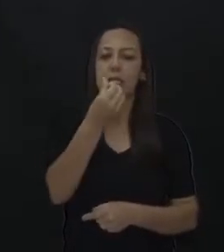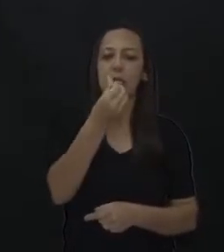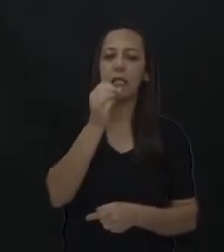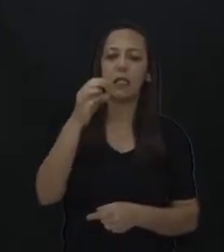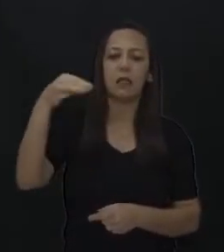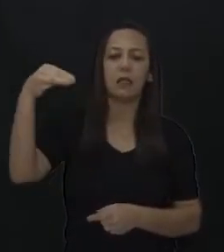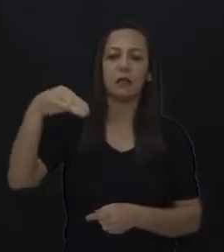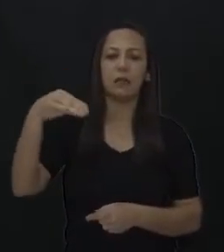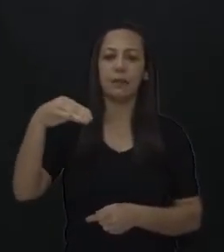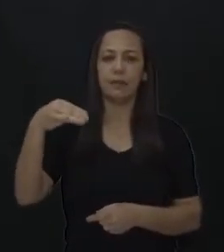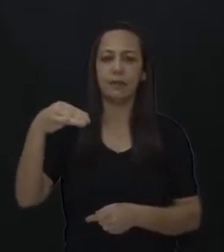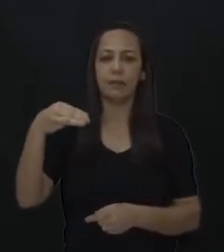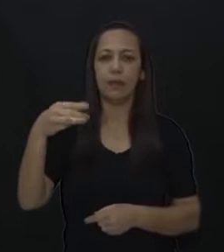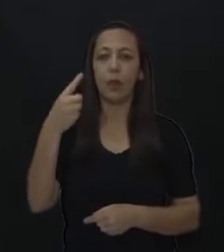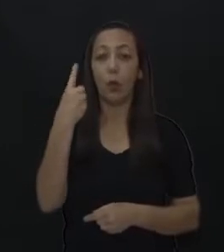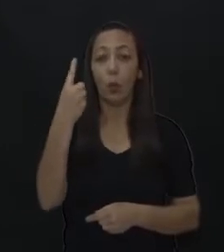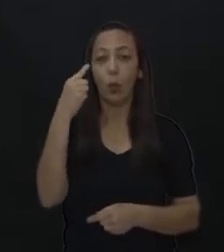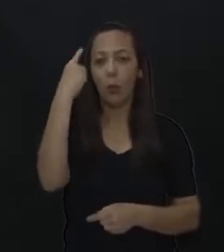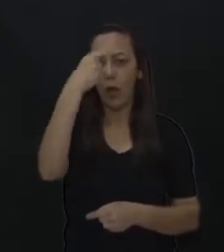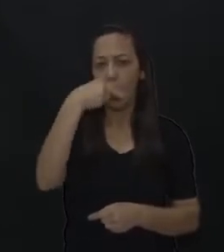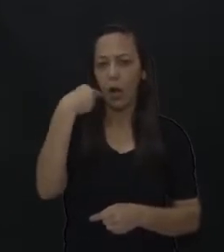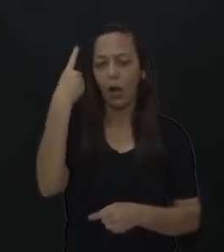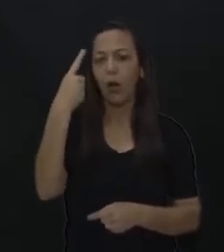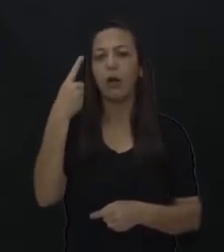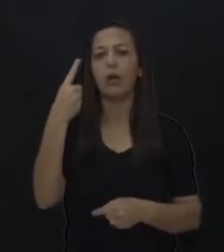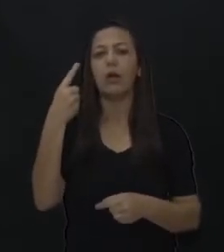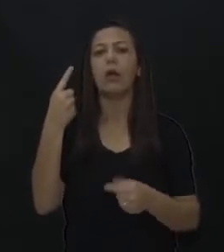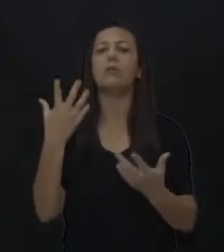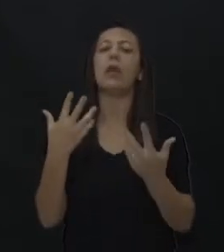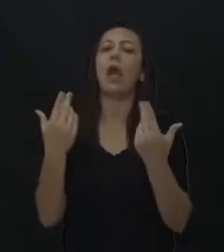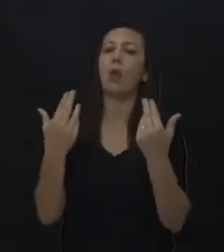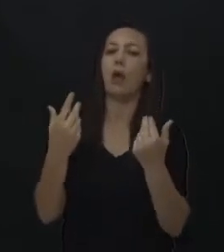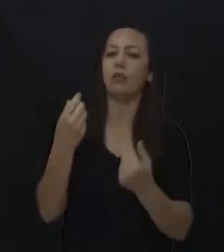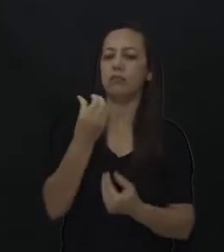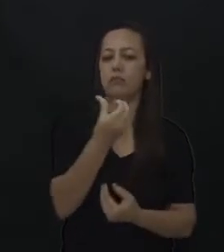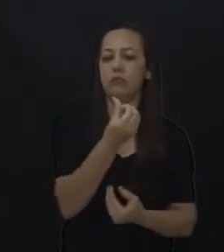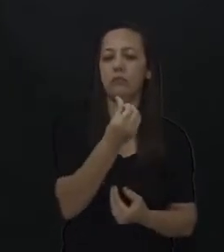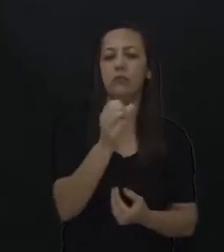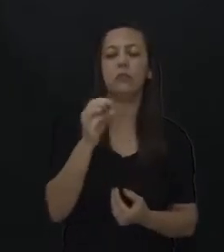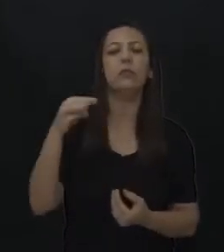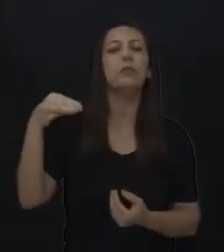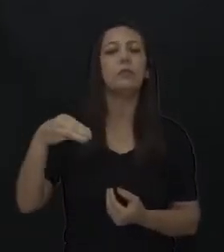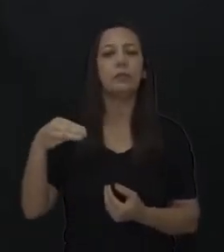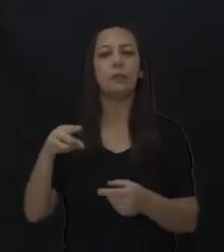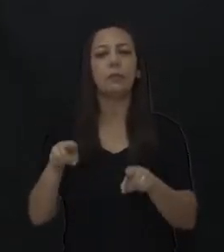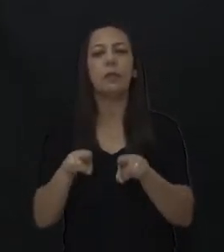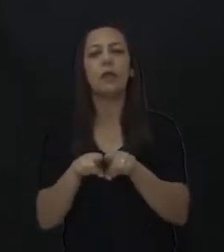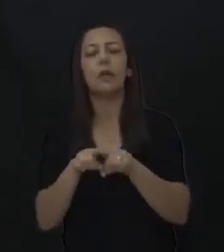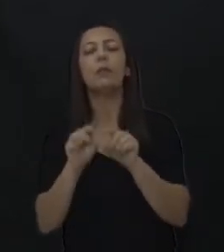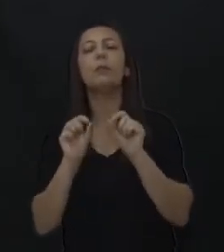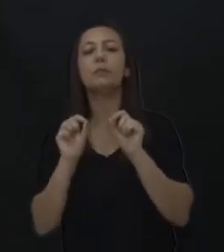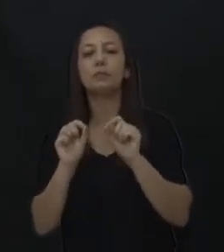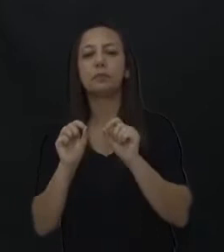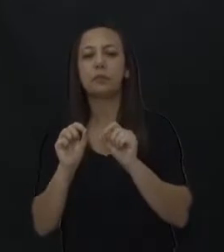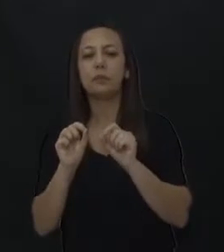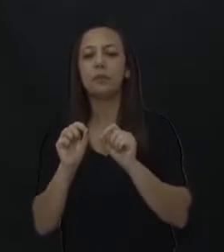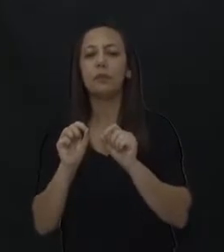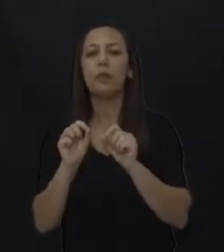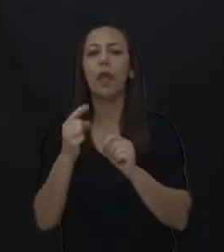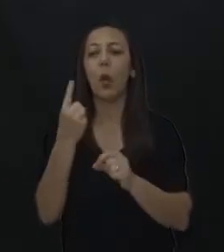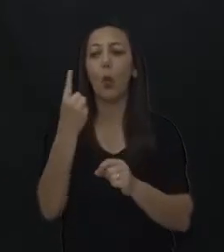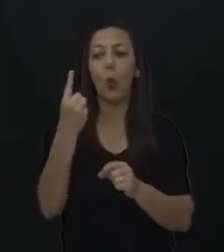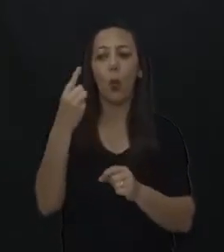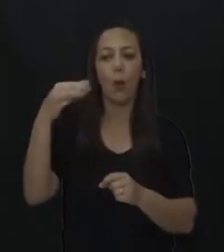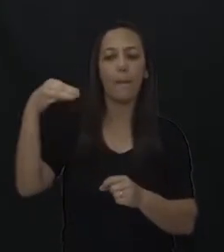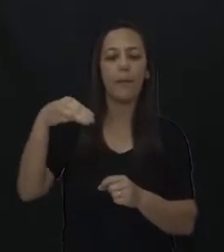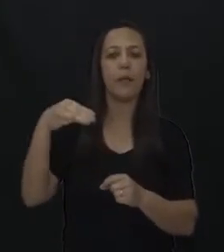60 minutos, tá? Então, uma hora equivale a 60 minutos. E também nós temos o seguinte, que o